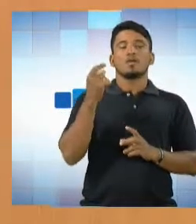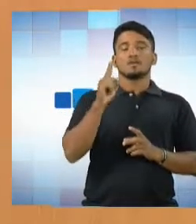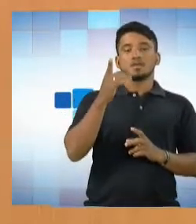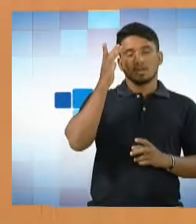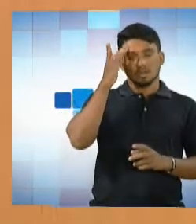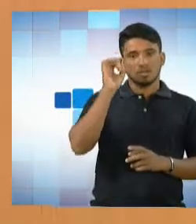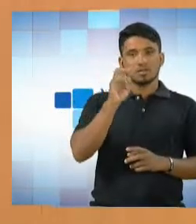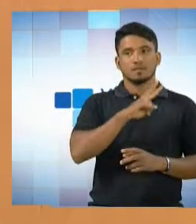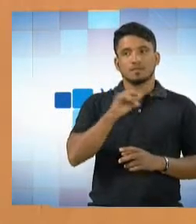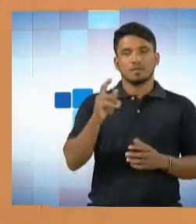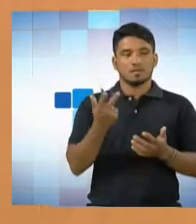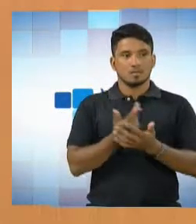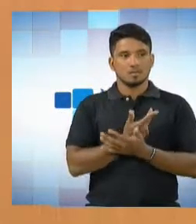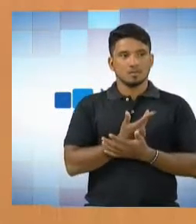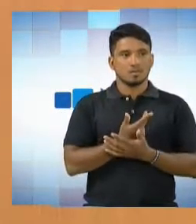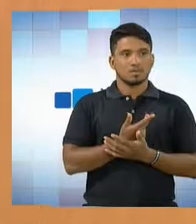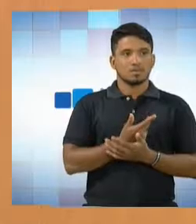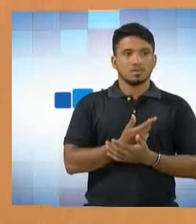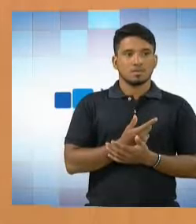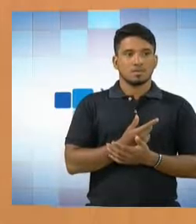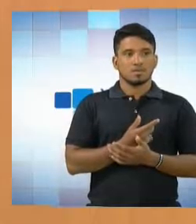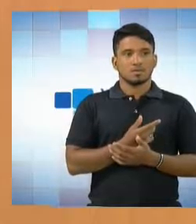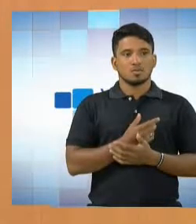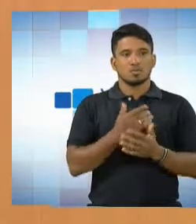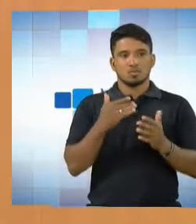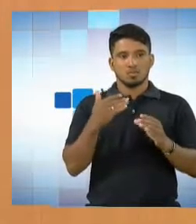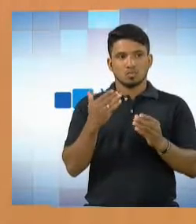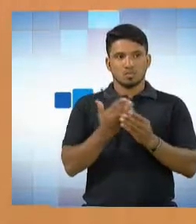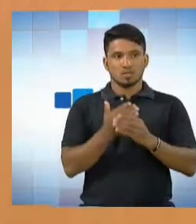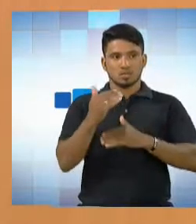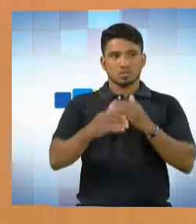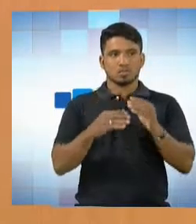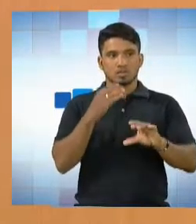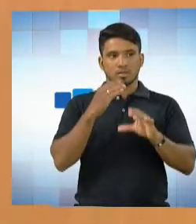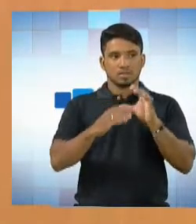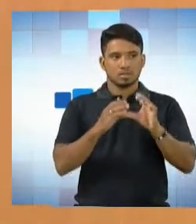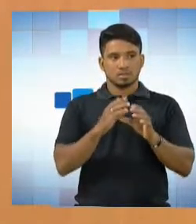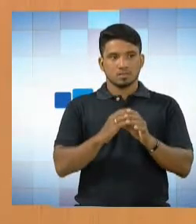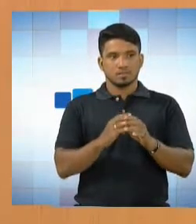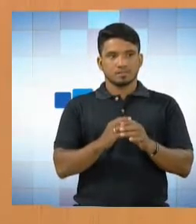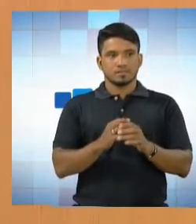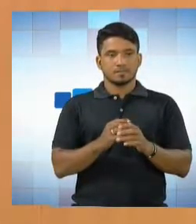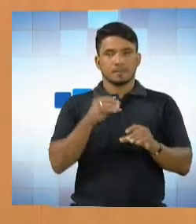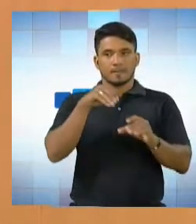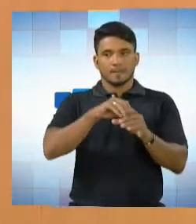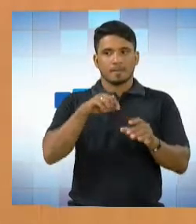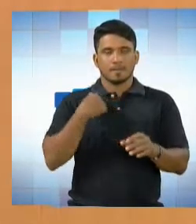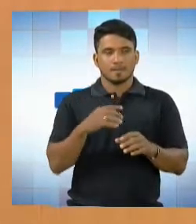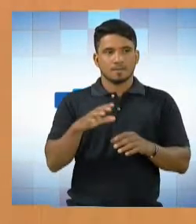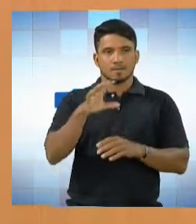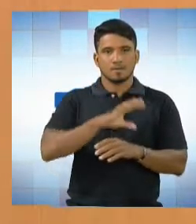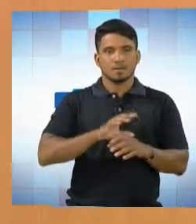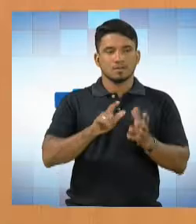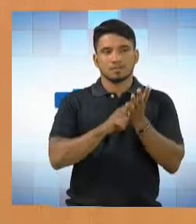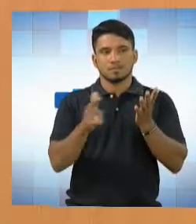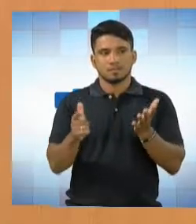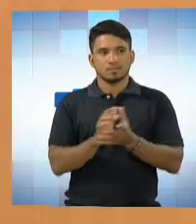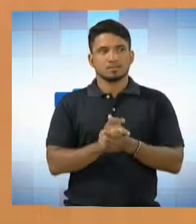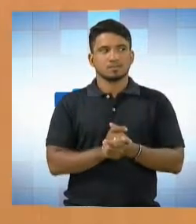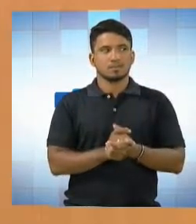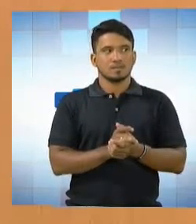acha que vai acontecer no processo de comunicação dentro da nossa área de